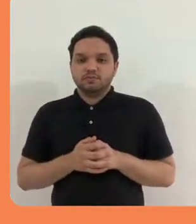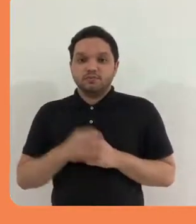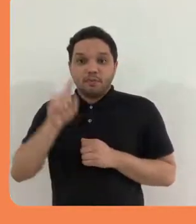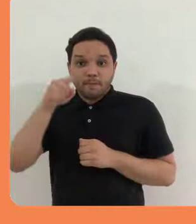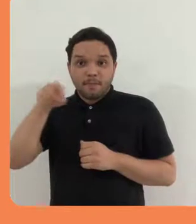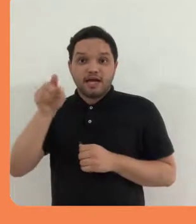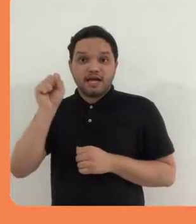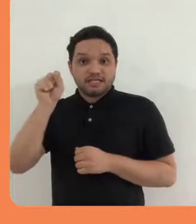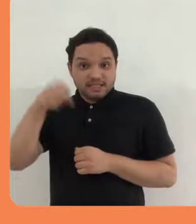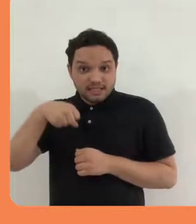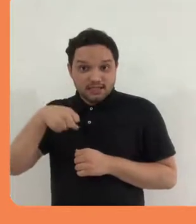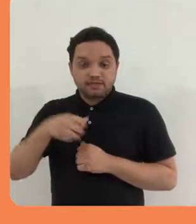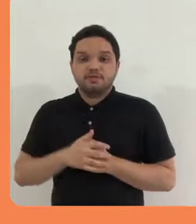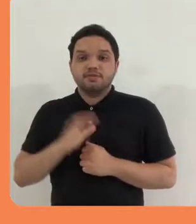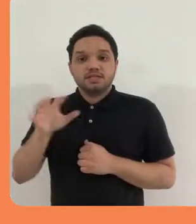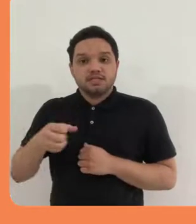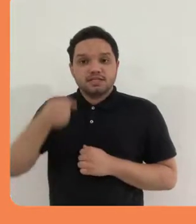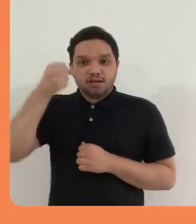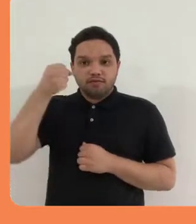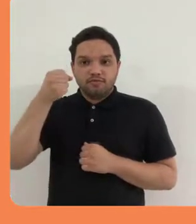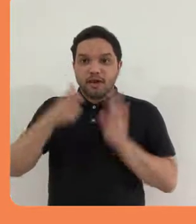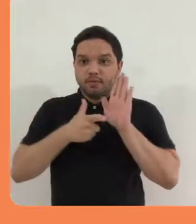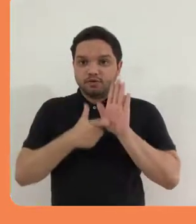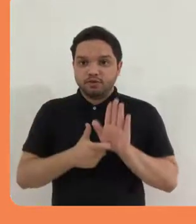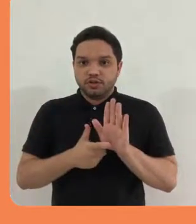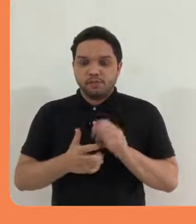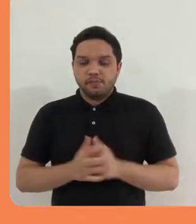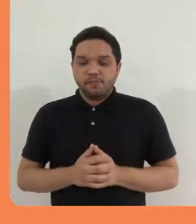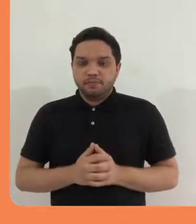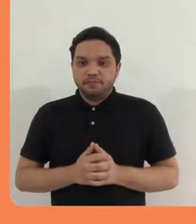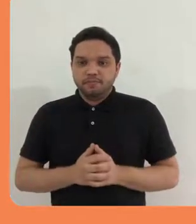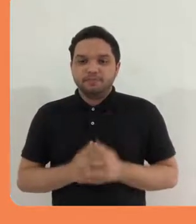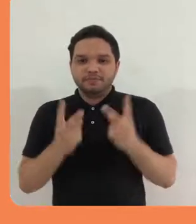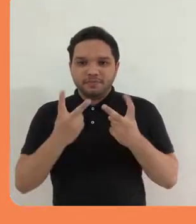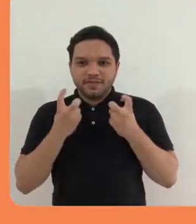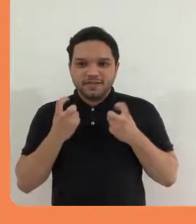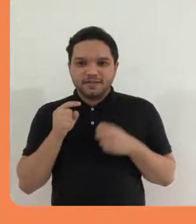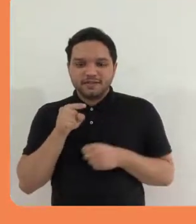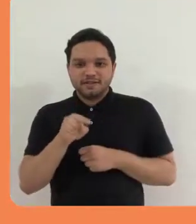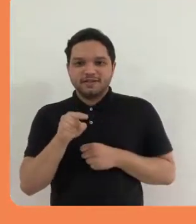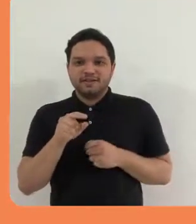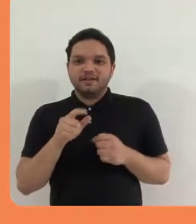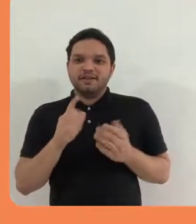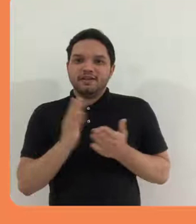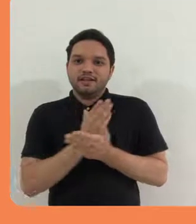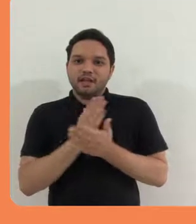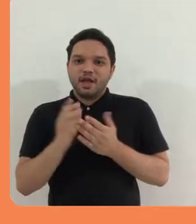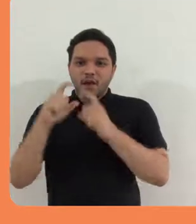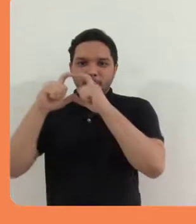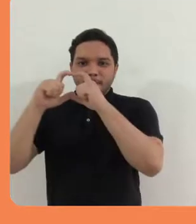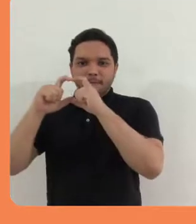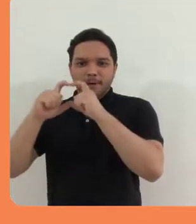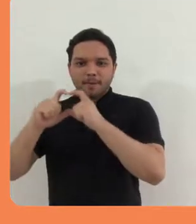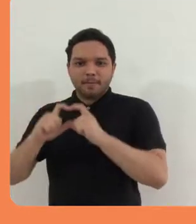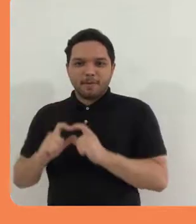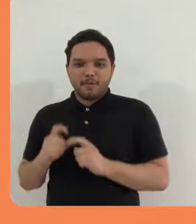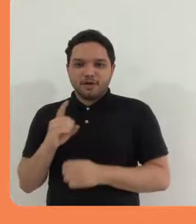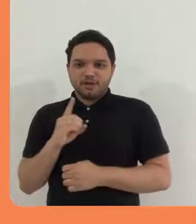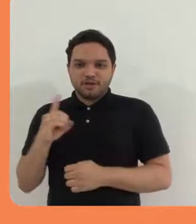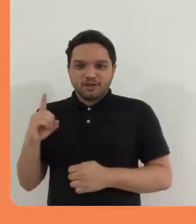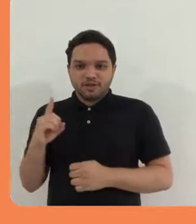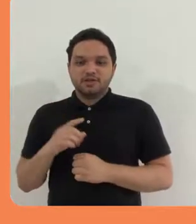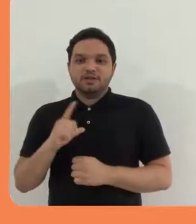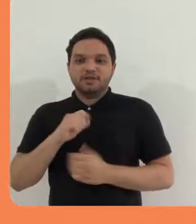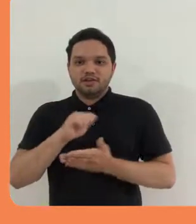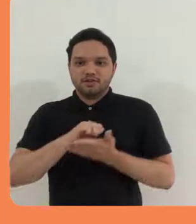Curso. Nesse link, Conclusão de Curso, nós podemos então selecionar algumas tarefas